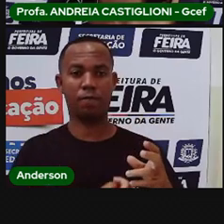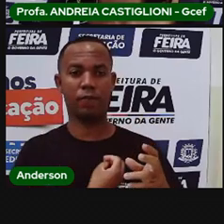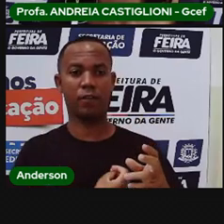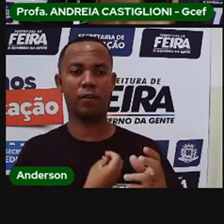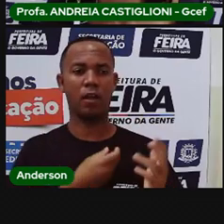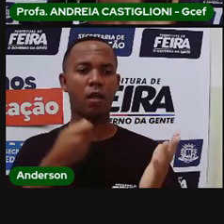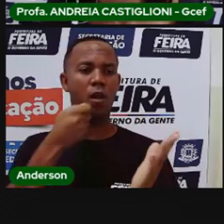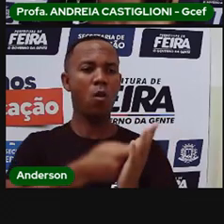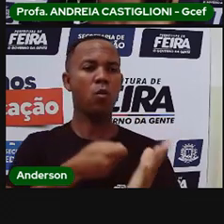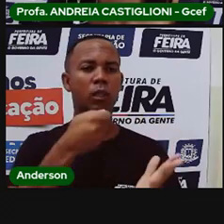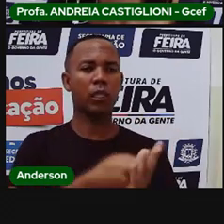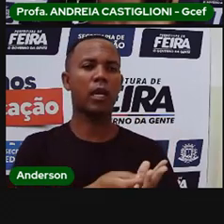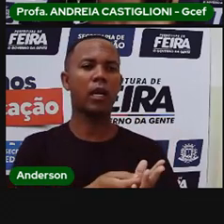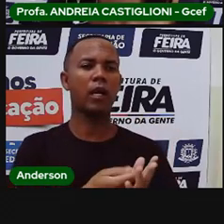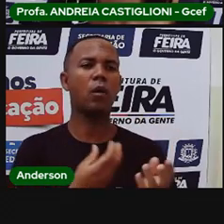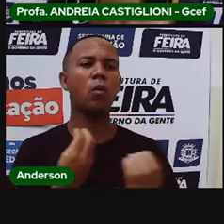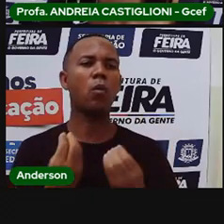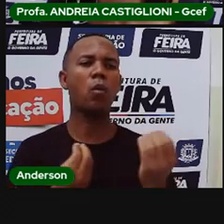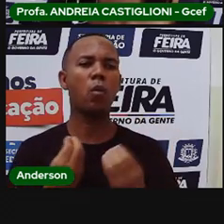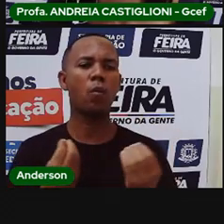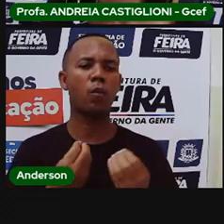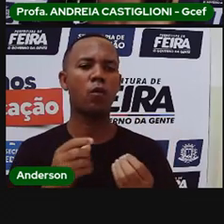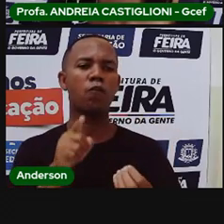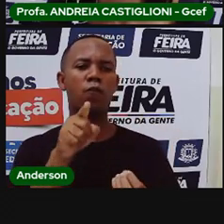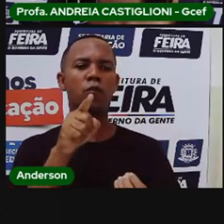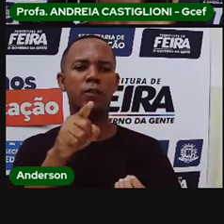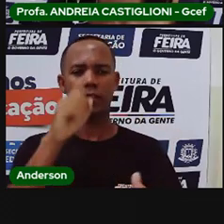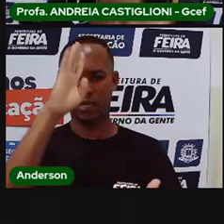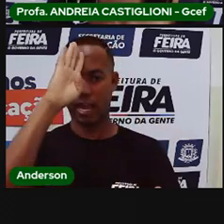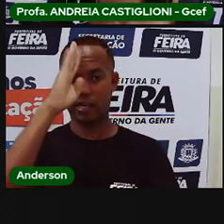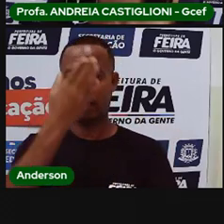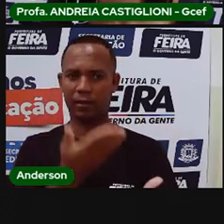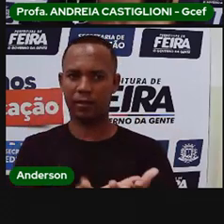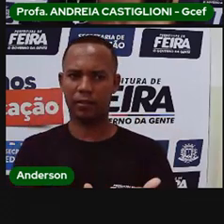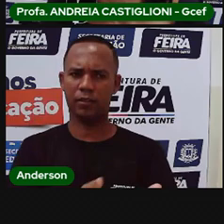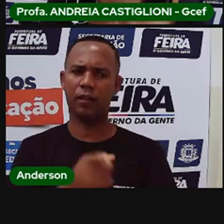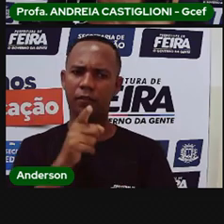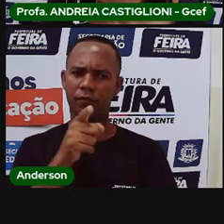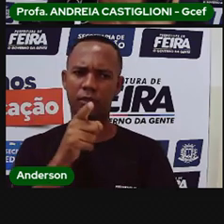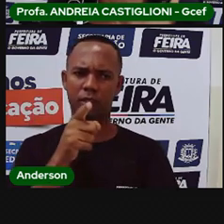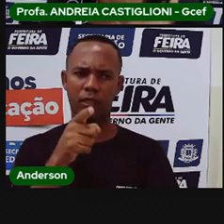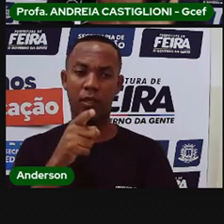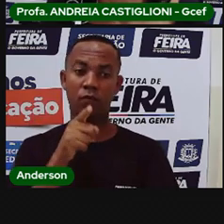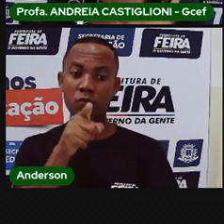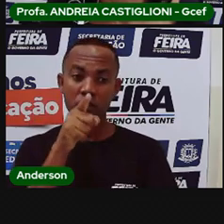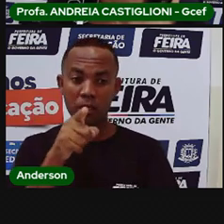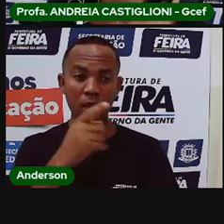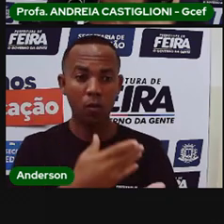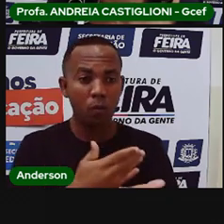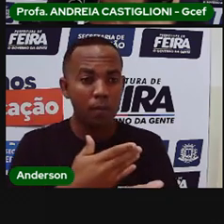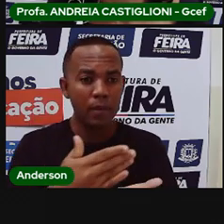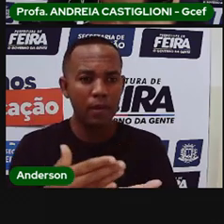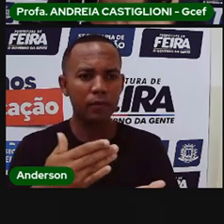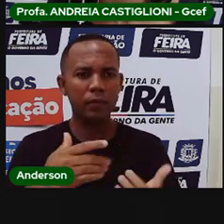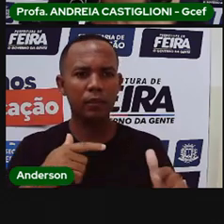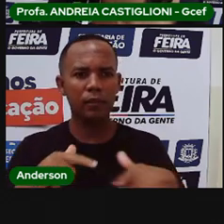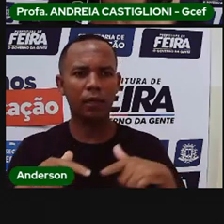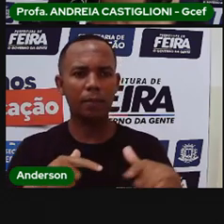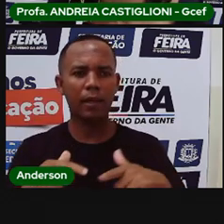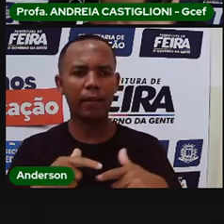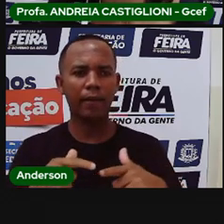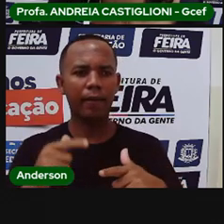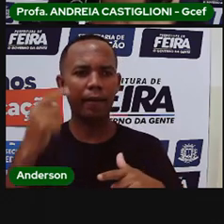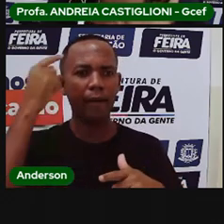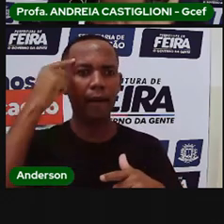o fato de acreditar em você. Quando você começa a trabalhar dentro de você, né,